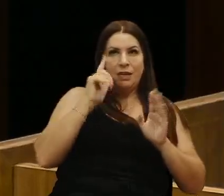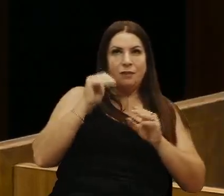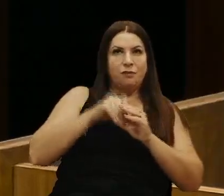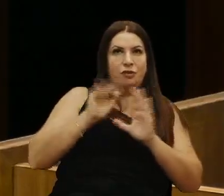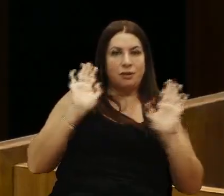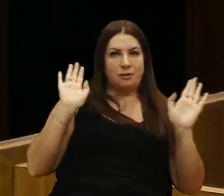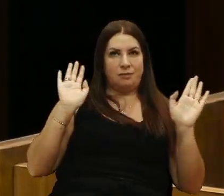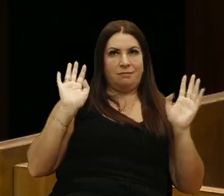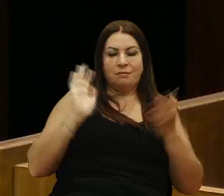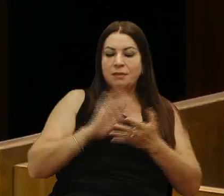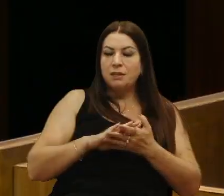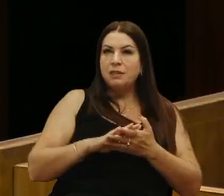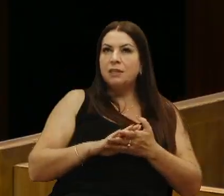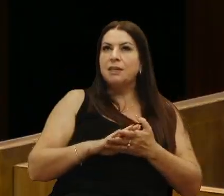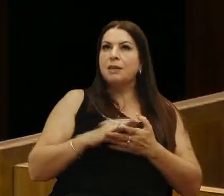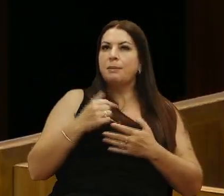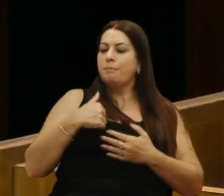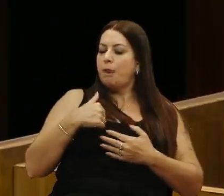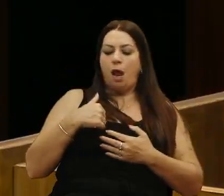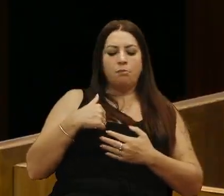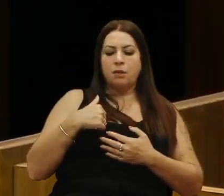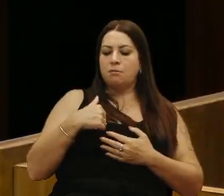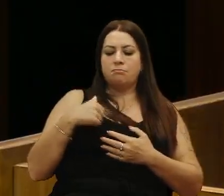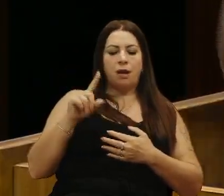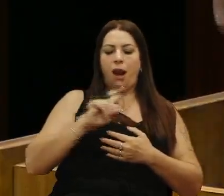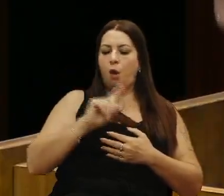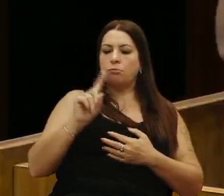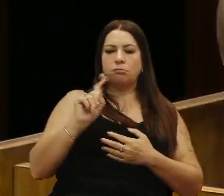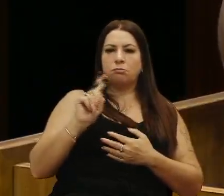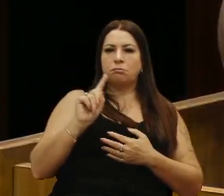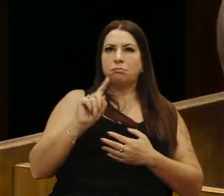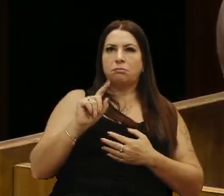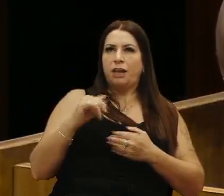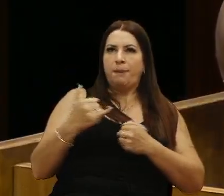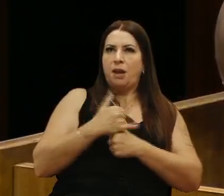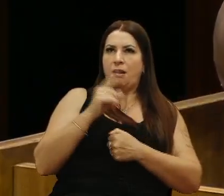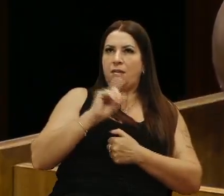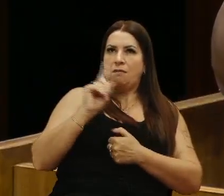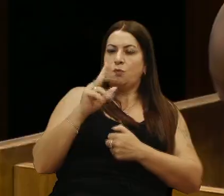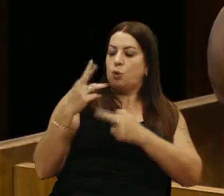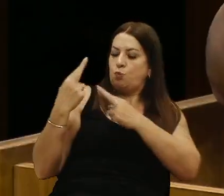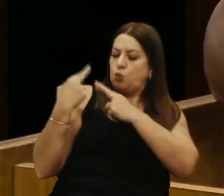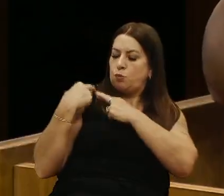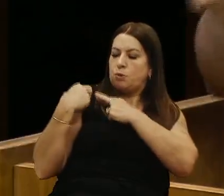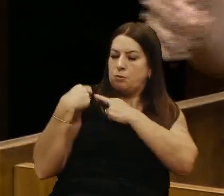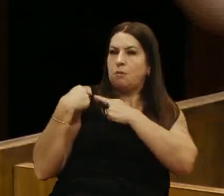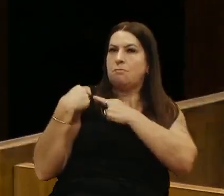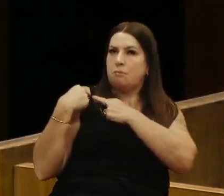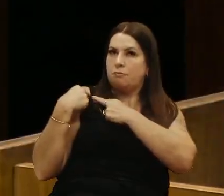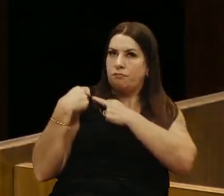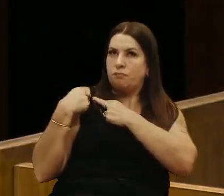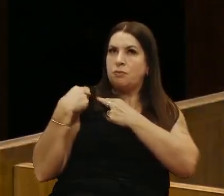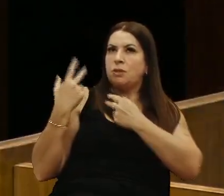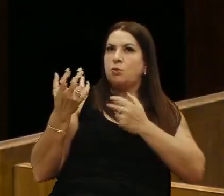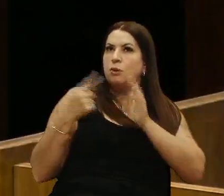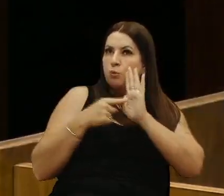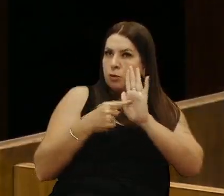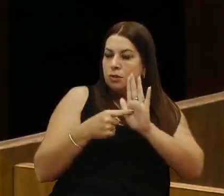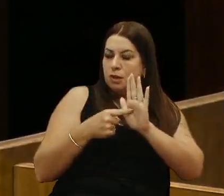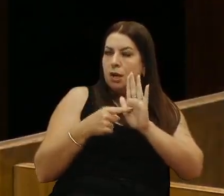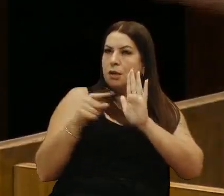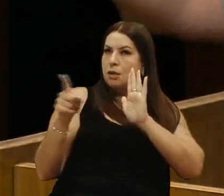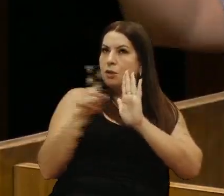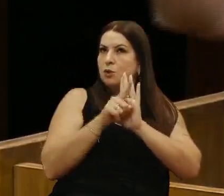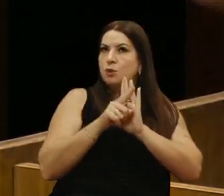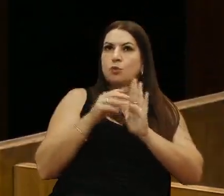mais. Então, para cima de mim, não violão. Tenho responsabilidade, então eu quis trazer luz. E